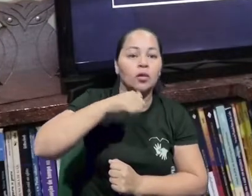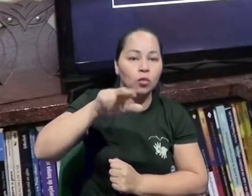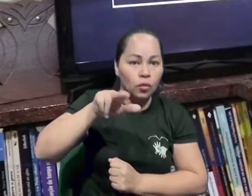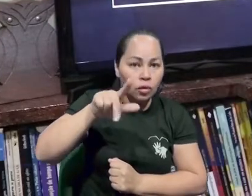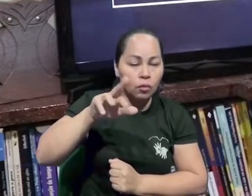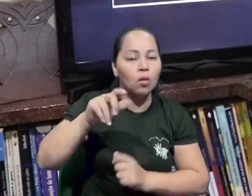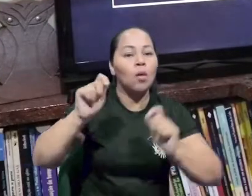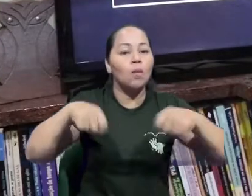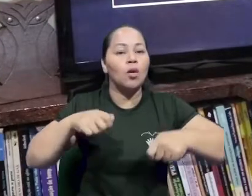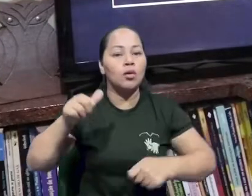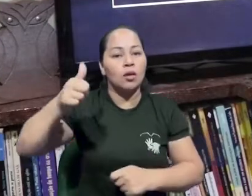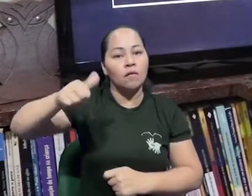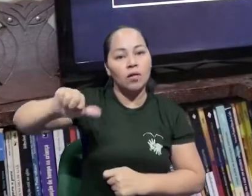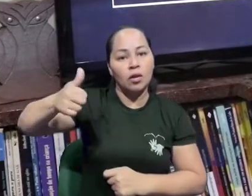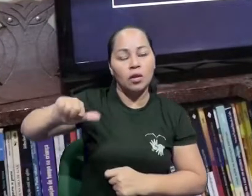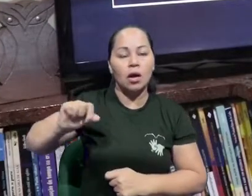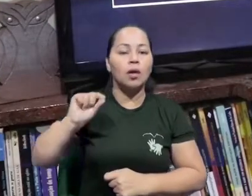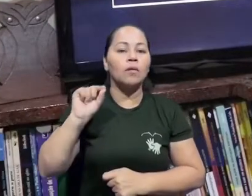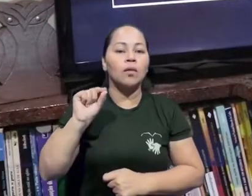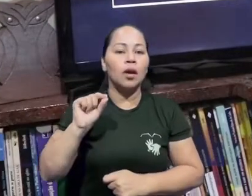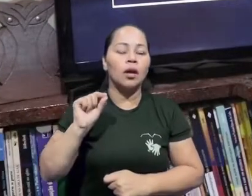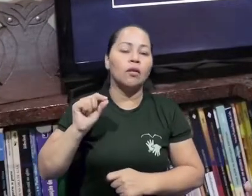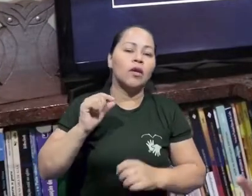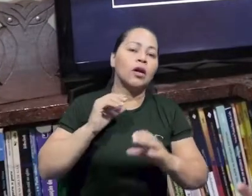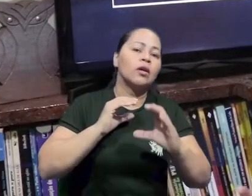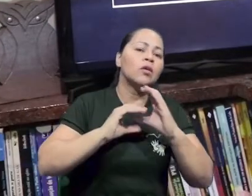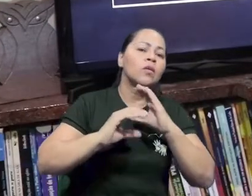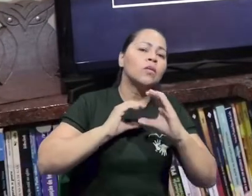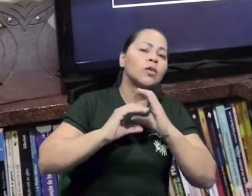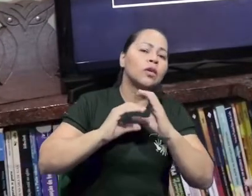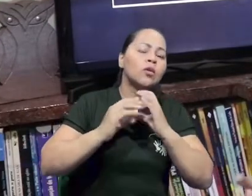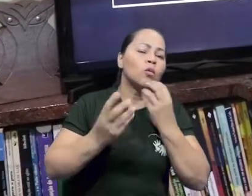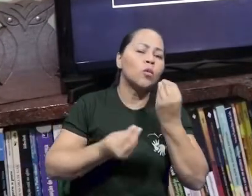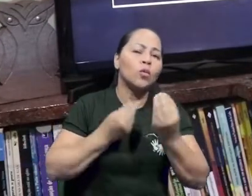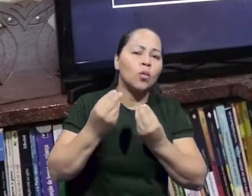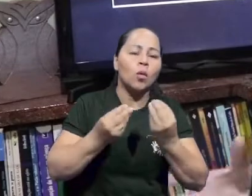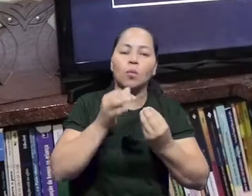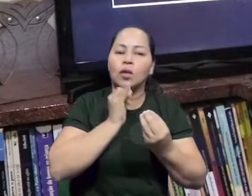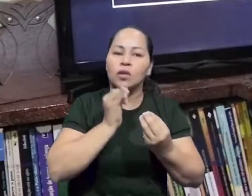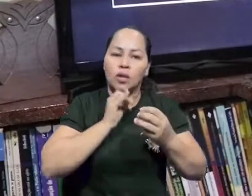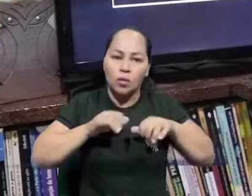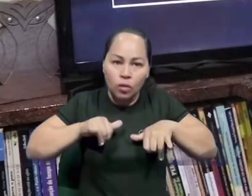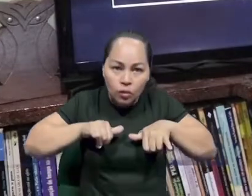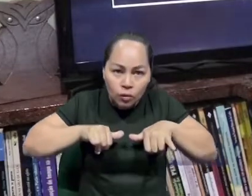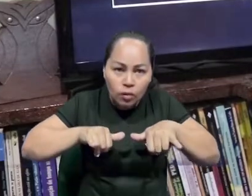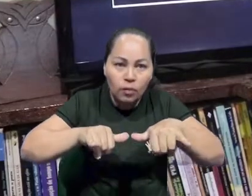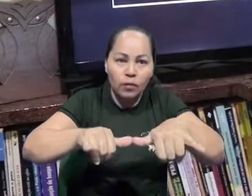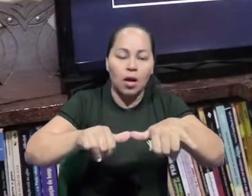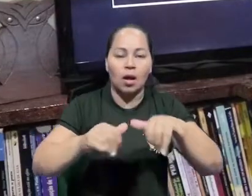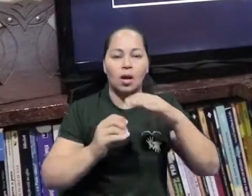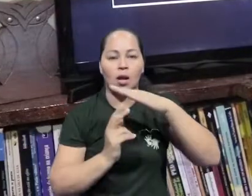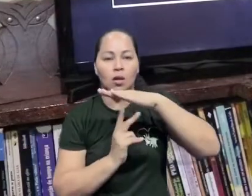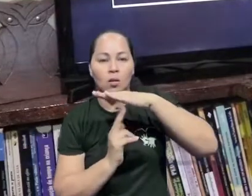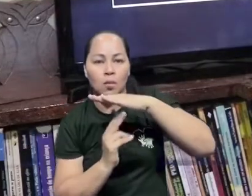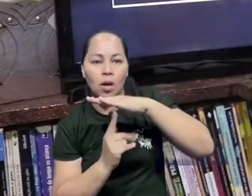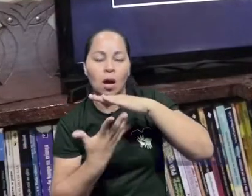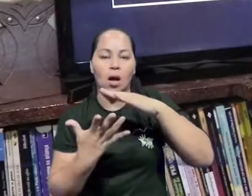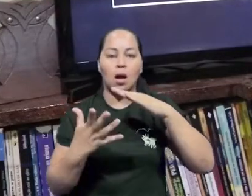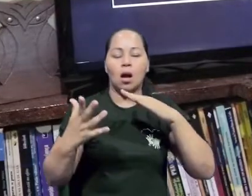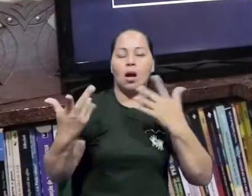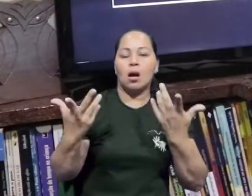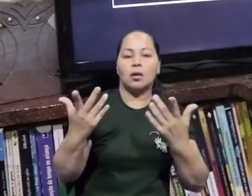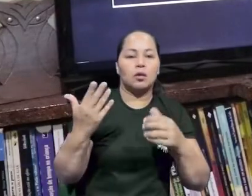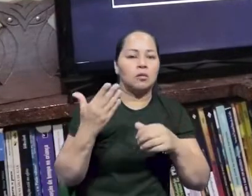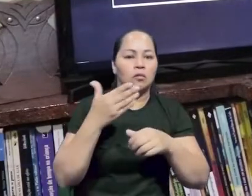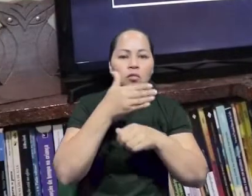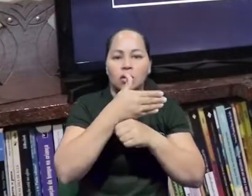Então não dá para avaliar como que ele vai se comunicar num supermercado, num parque, num